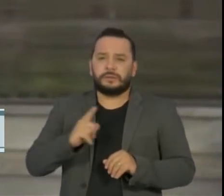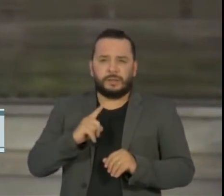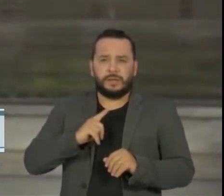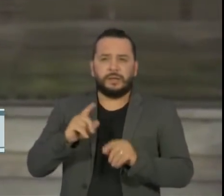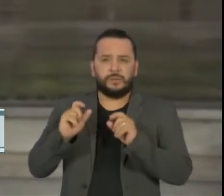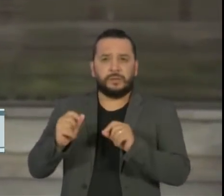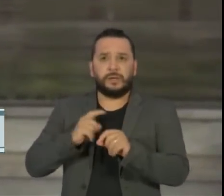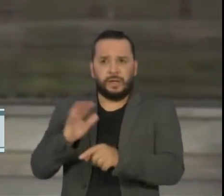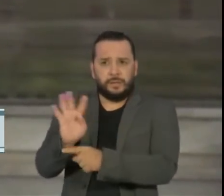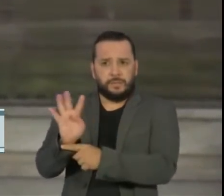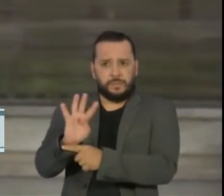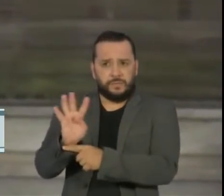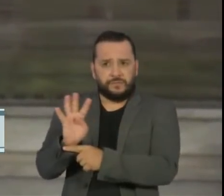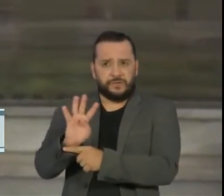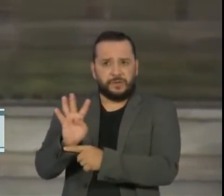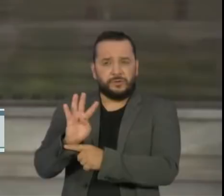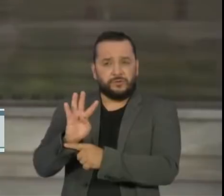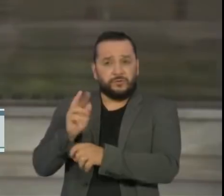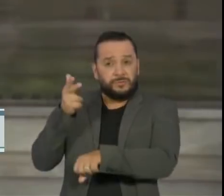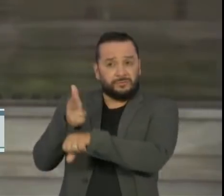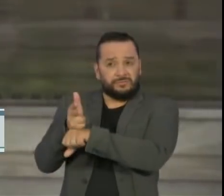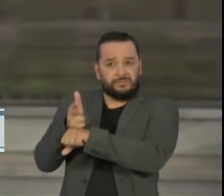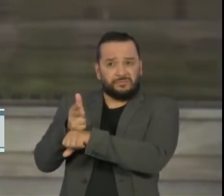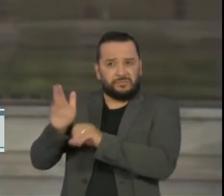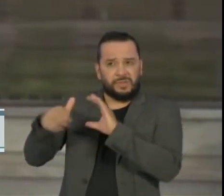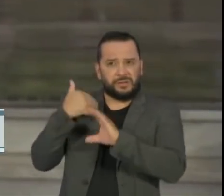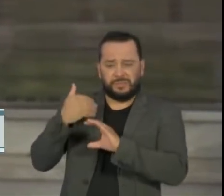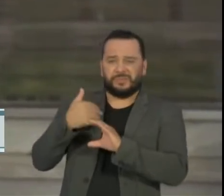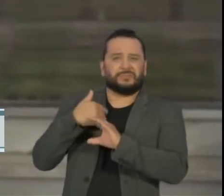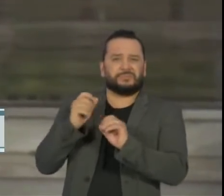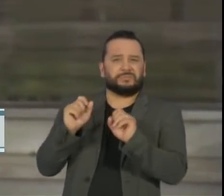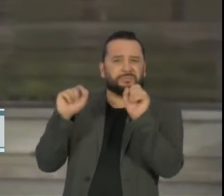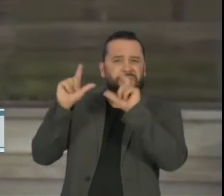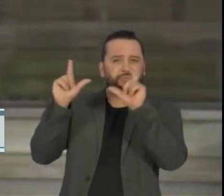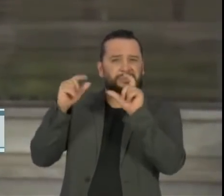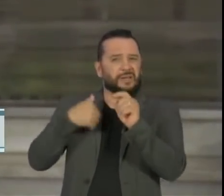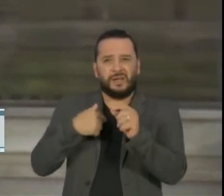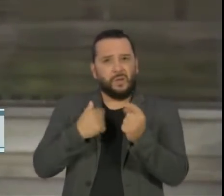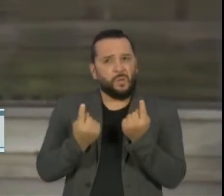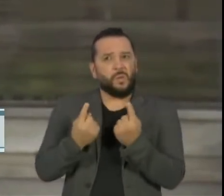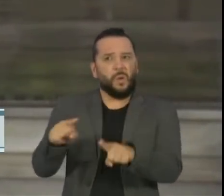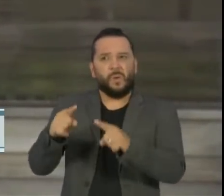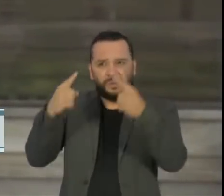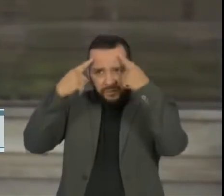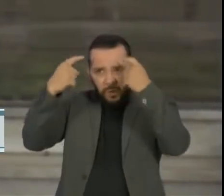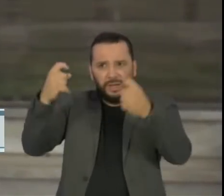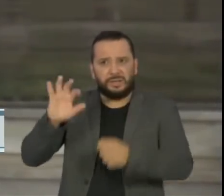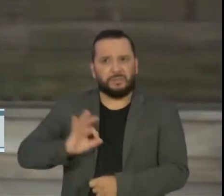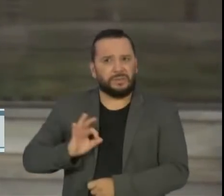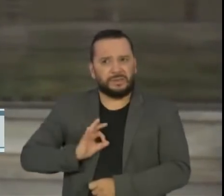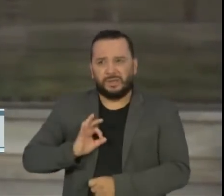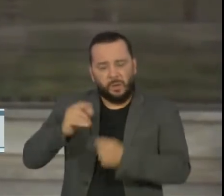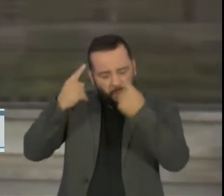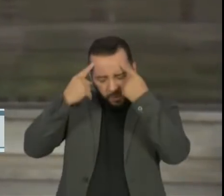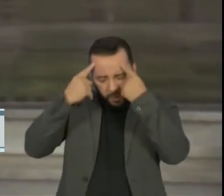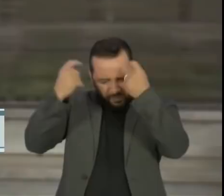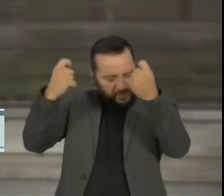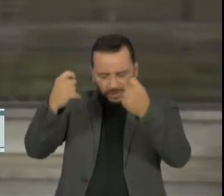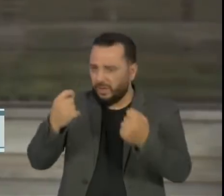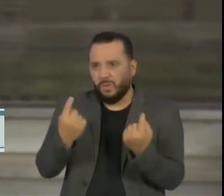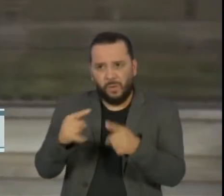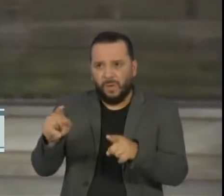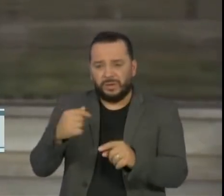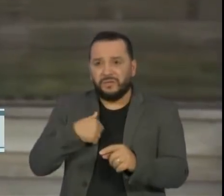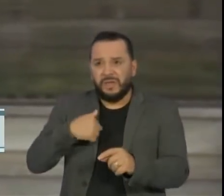imagens, eu me manifestei contrariamente a qualquer tipo de violência policial. O governo do Estado de São Paulo não